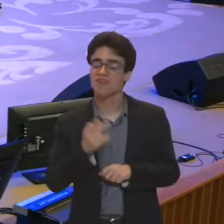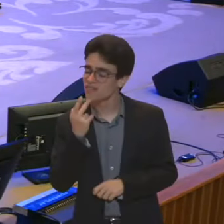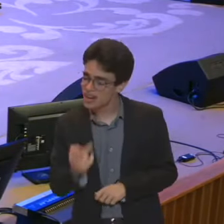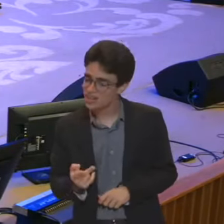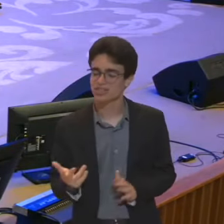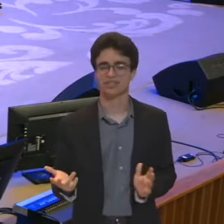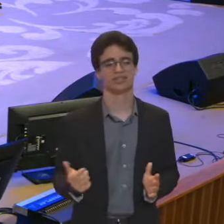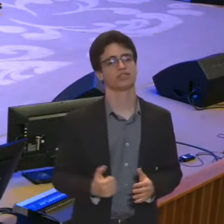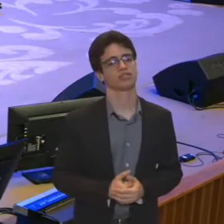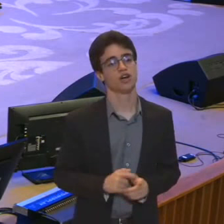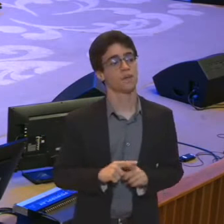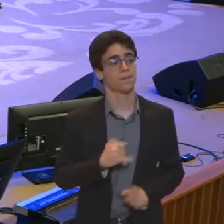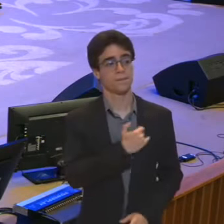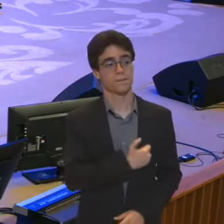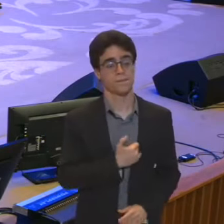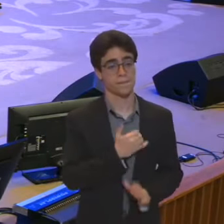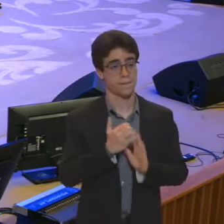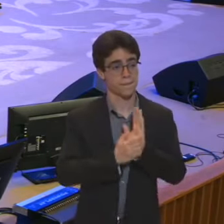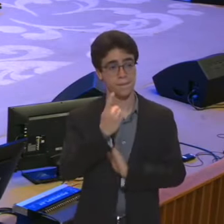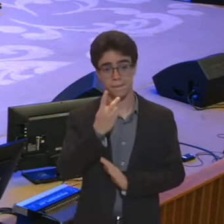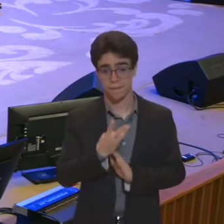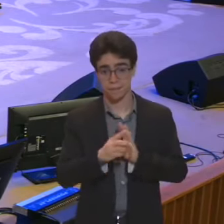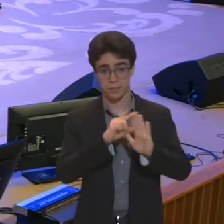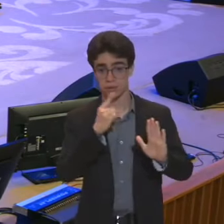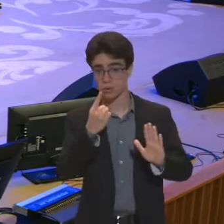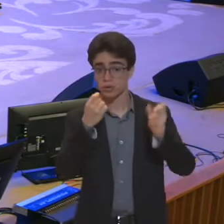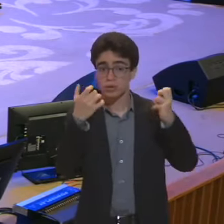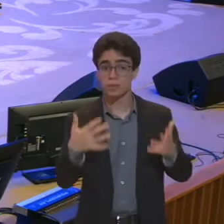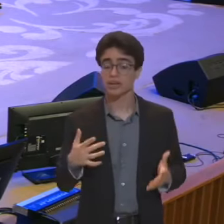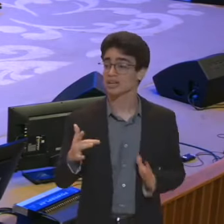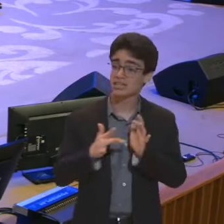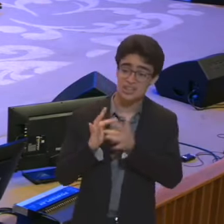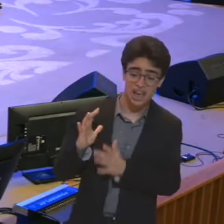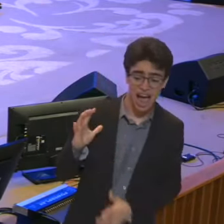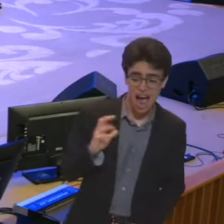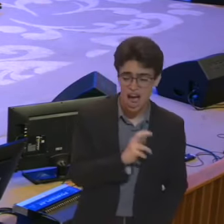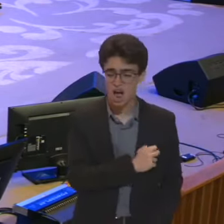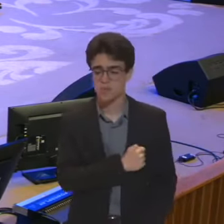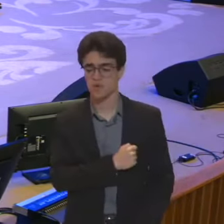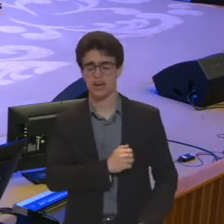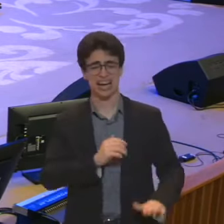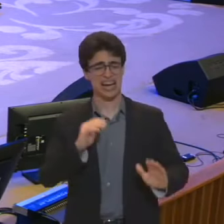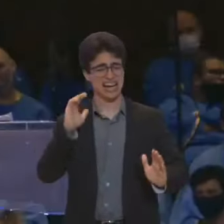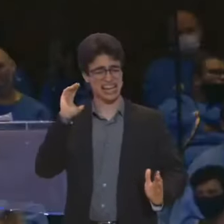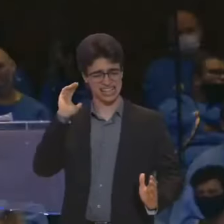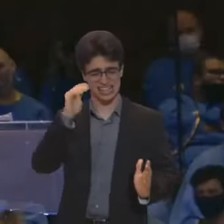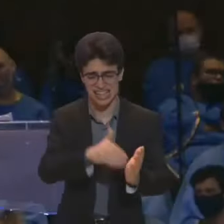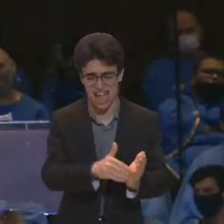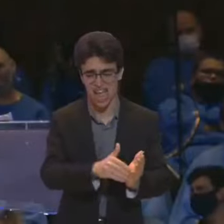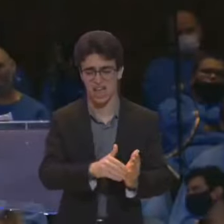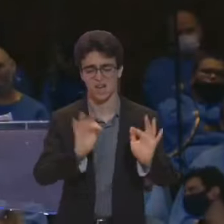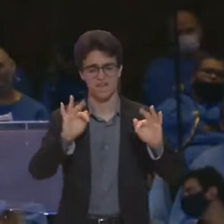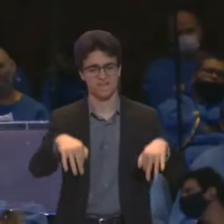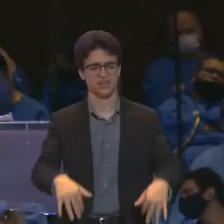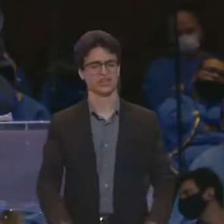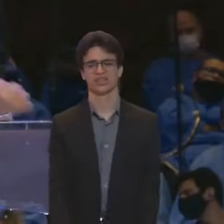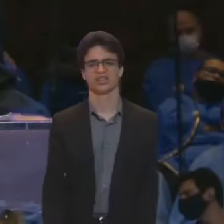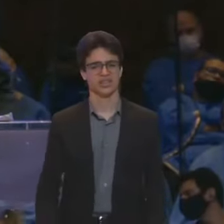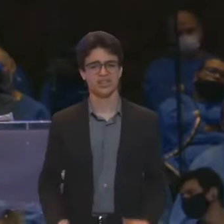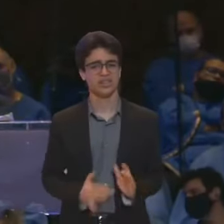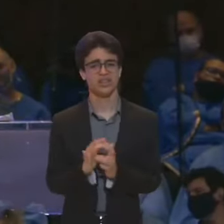certa. Mas João 13:1 diz que Ele nos amou até o fim. Vai até o fim amando as